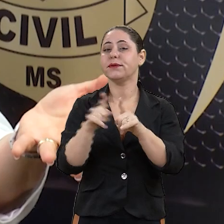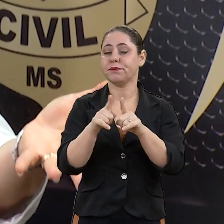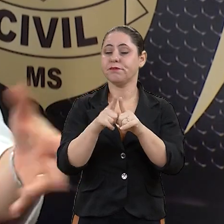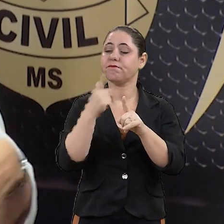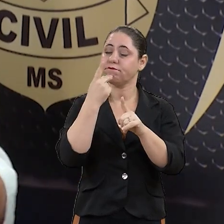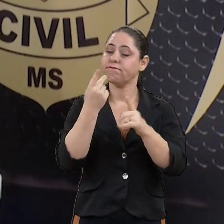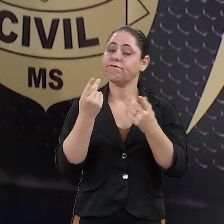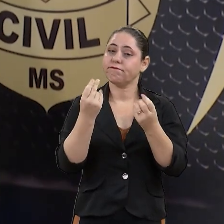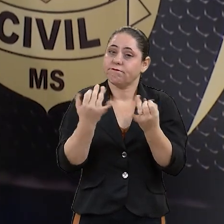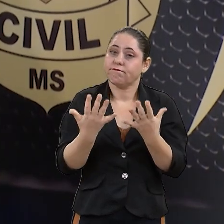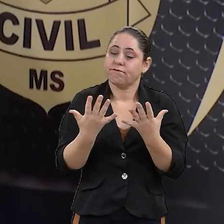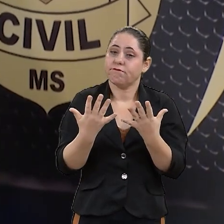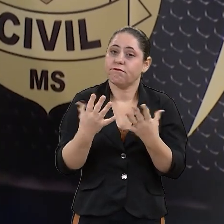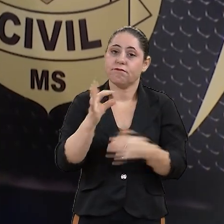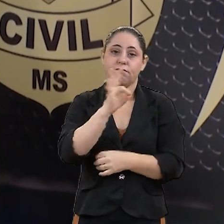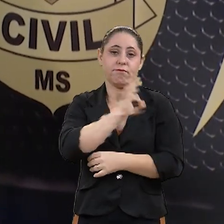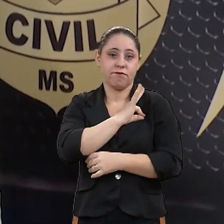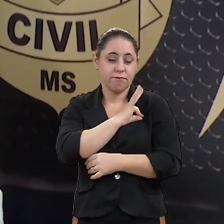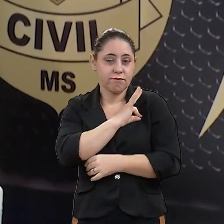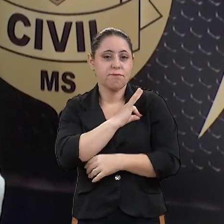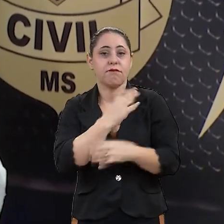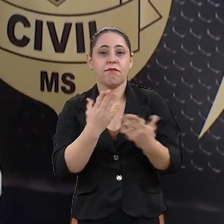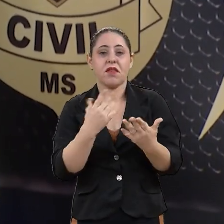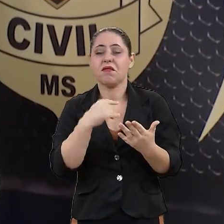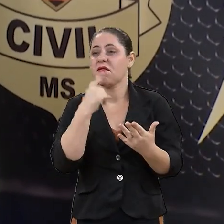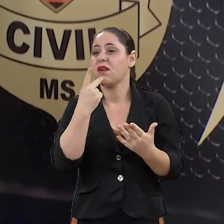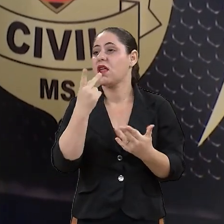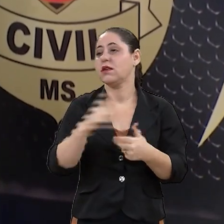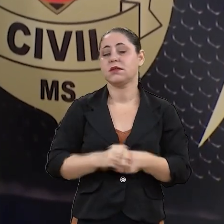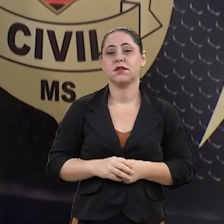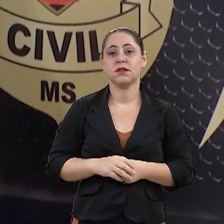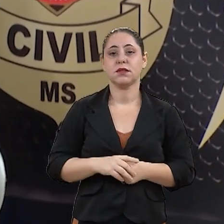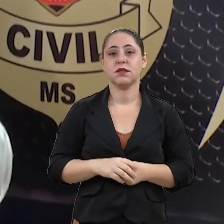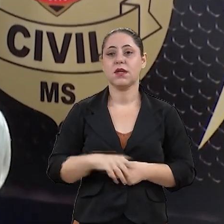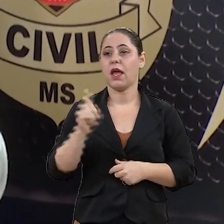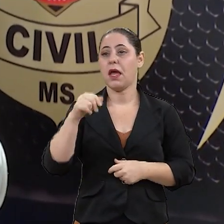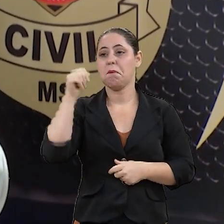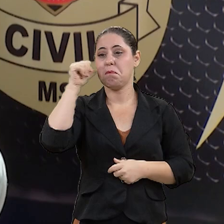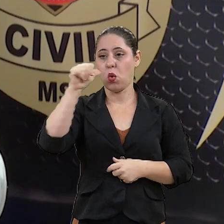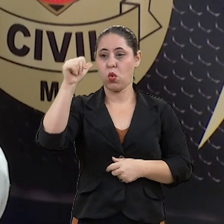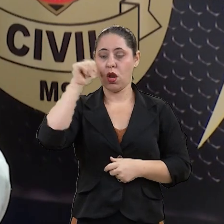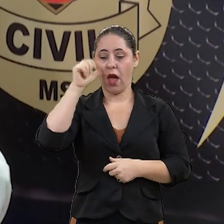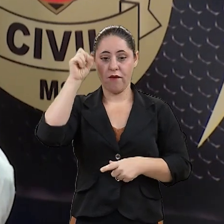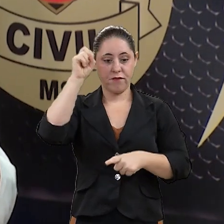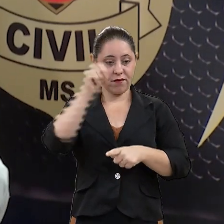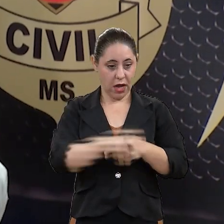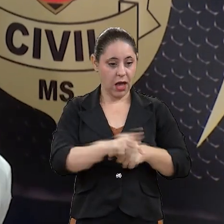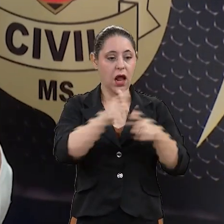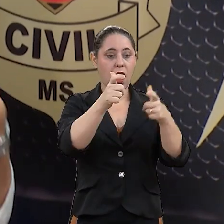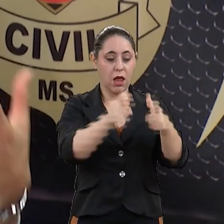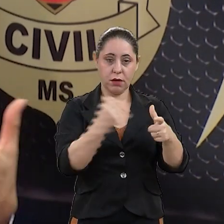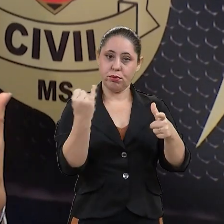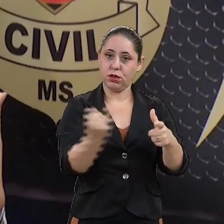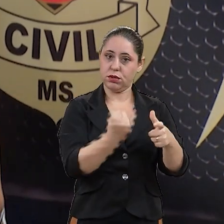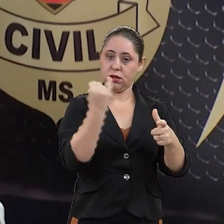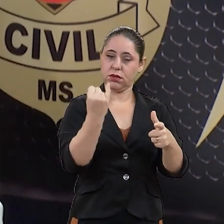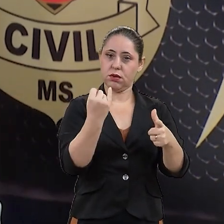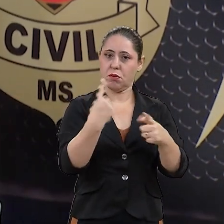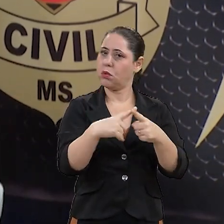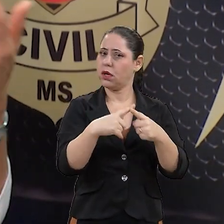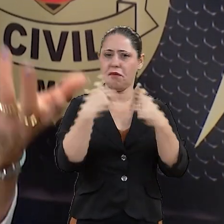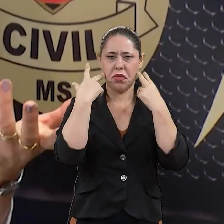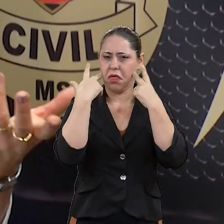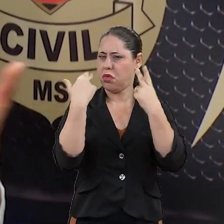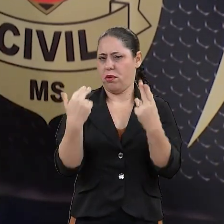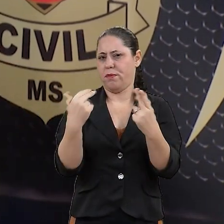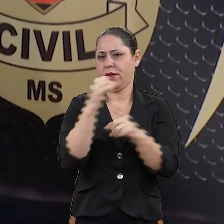como policiais. A gente não vai precisar mais falar da mulher em si, assim, né, o tempo inteiro, porque isso vai estar na sociedade.